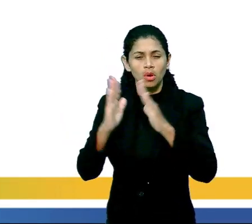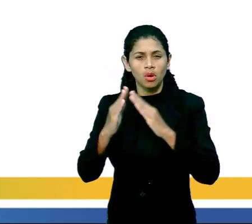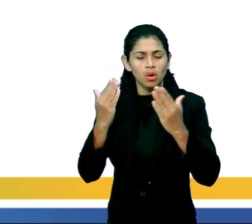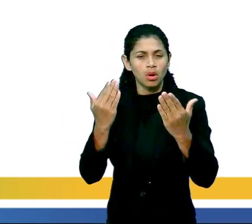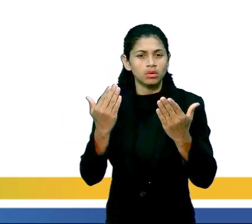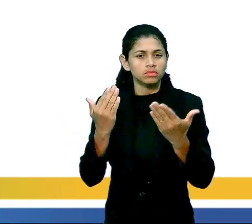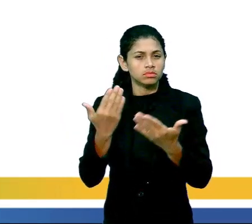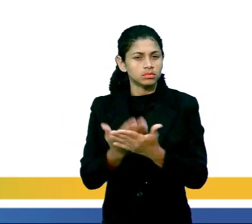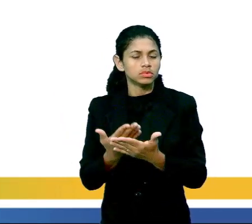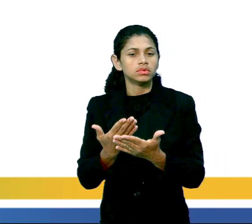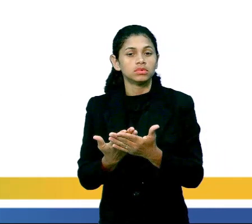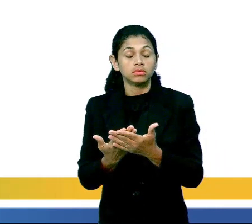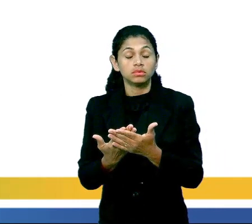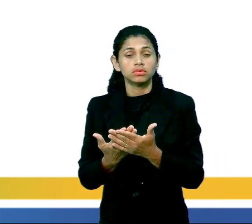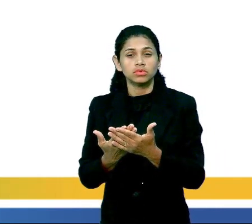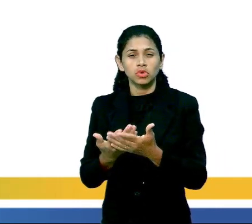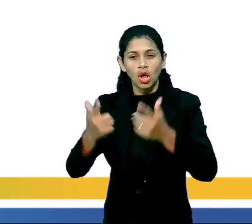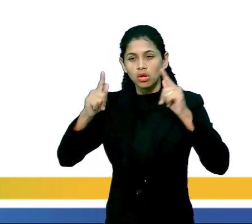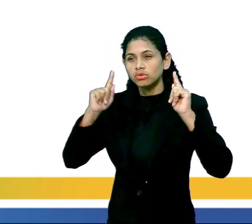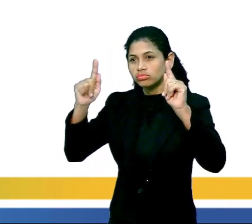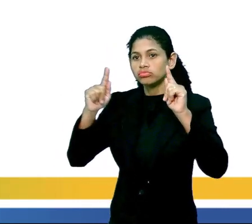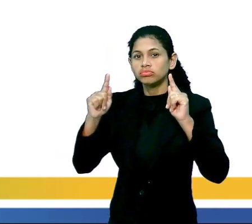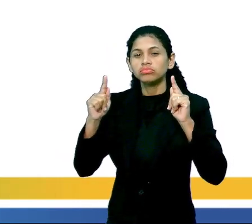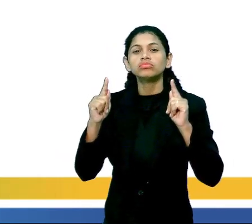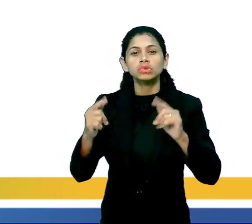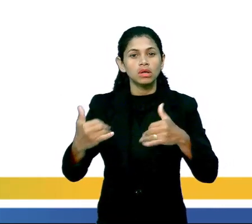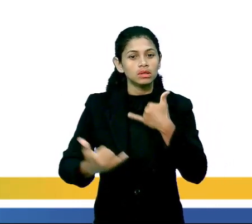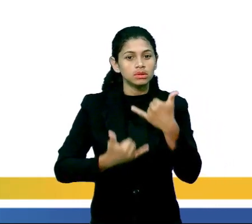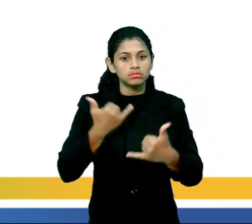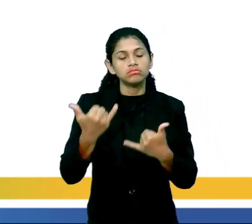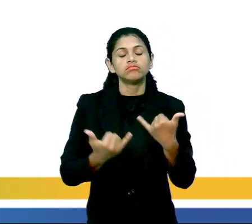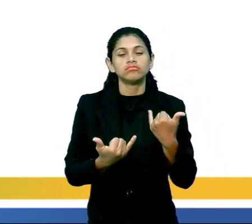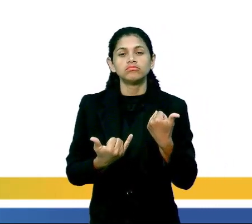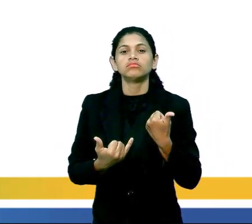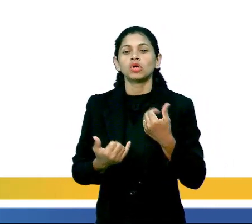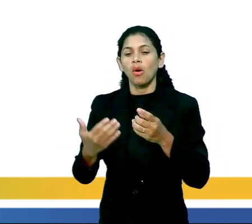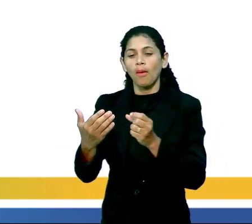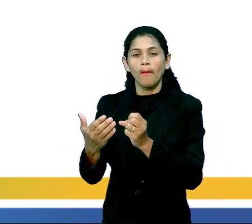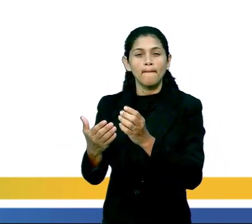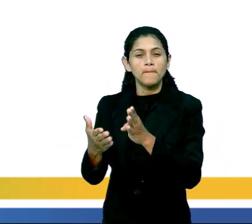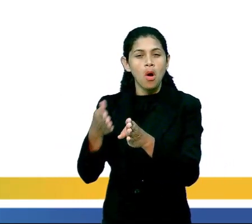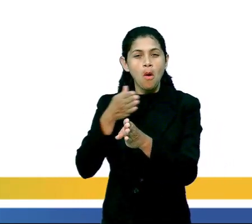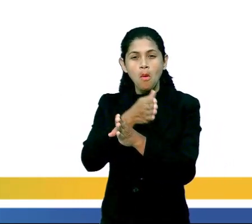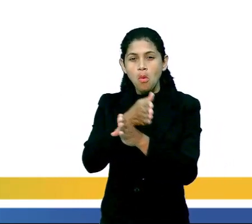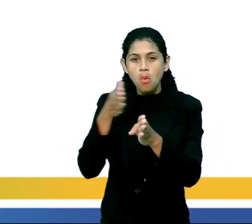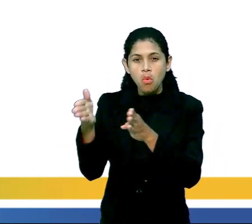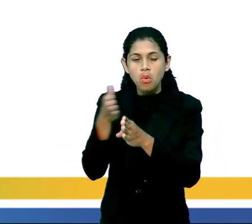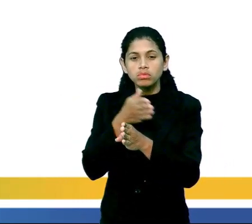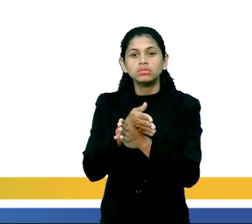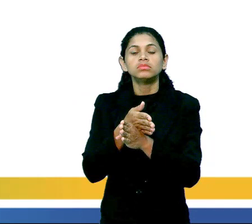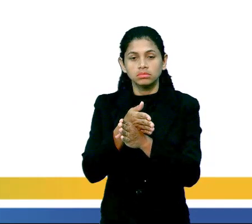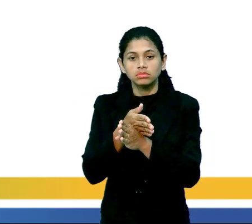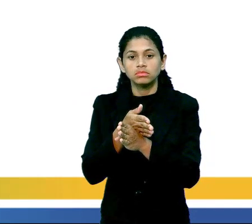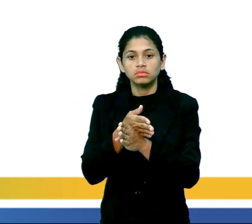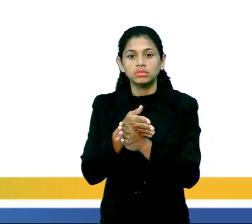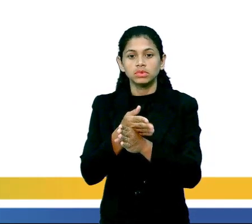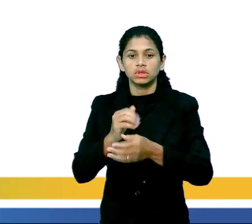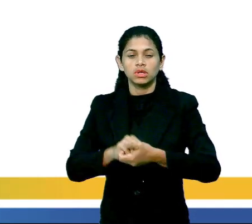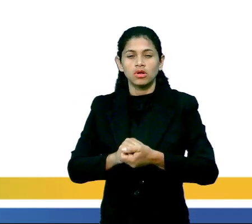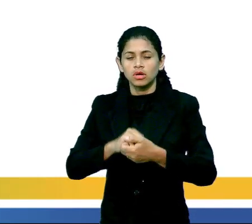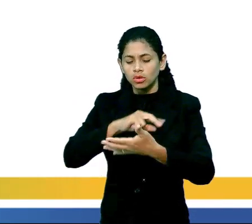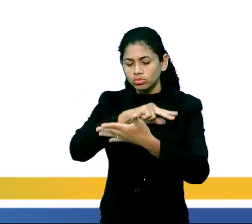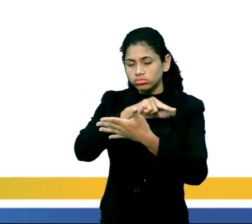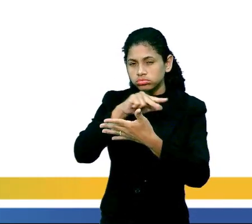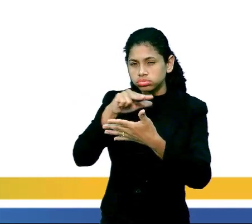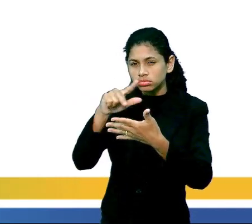muita diversão, visto que as diversas modalidades, tais como capoeira, judô, boxe, karatê, sumô,